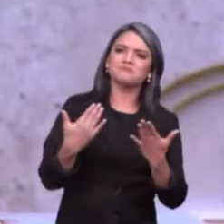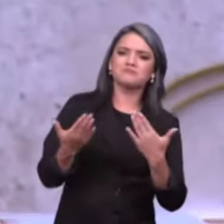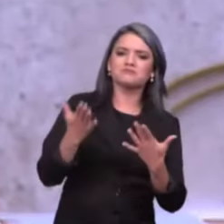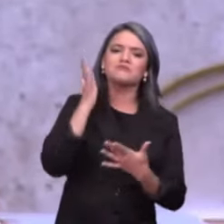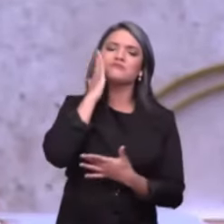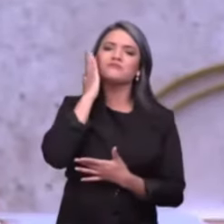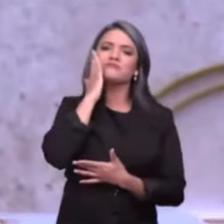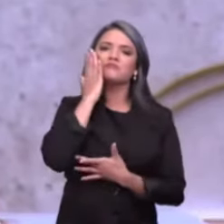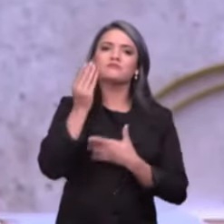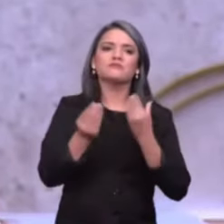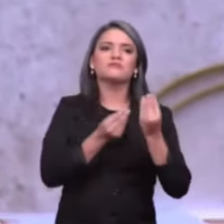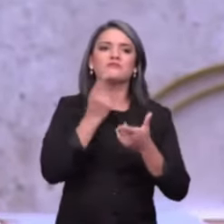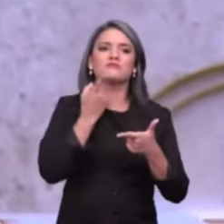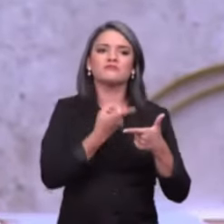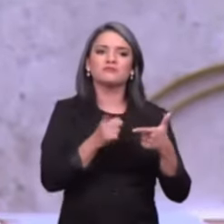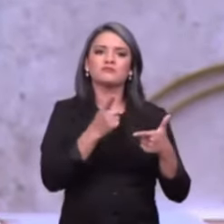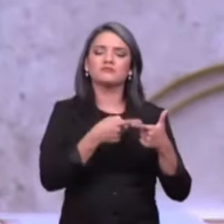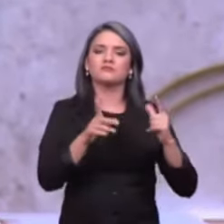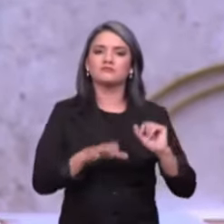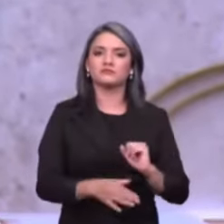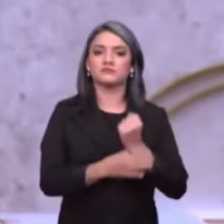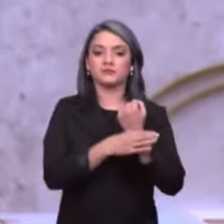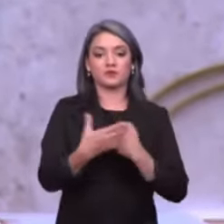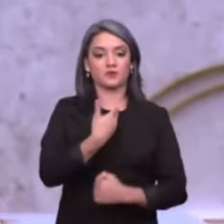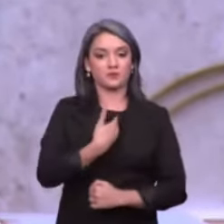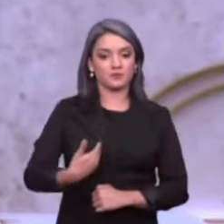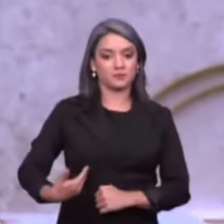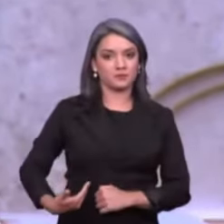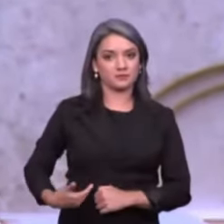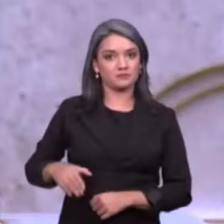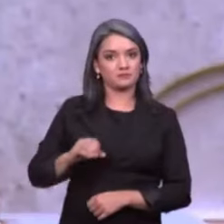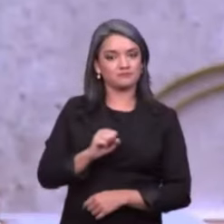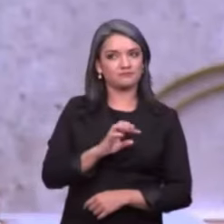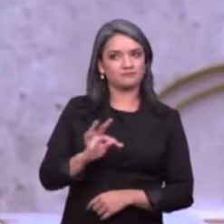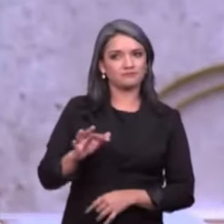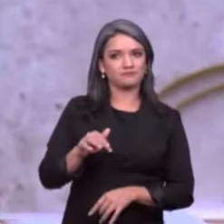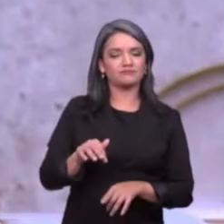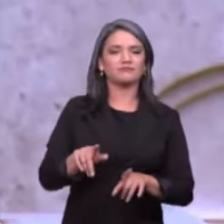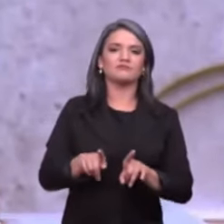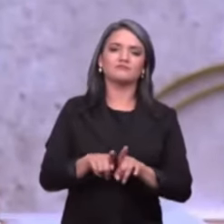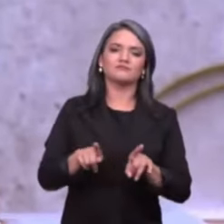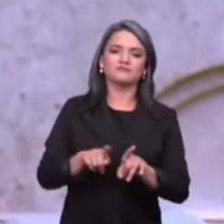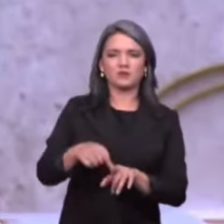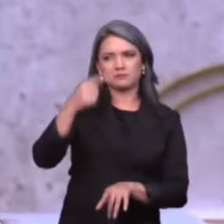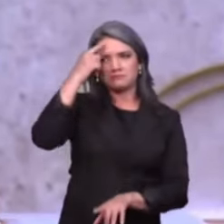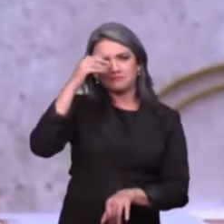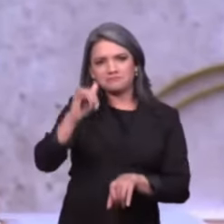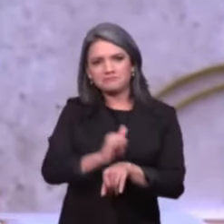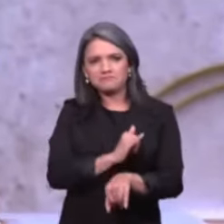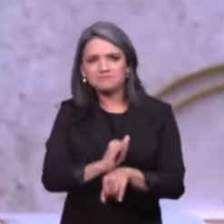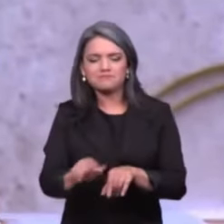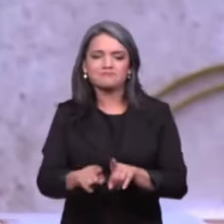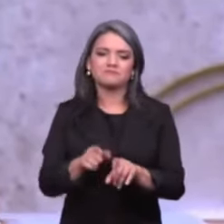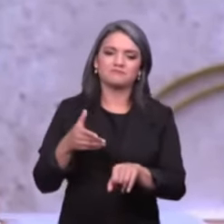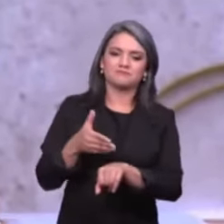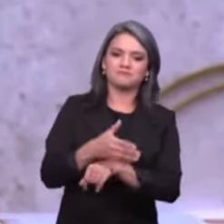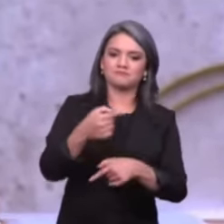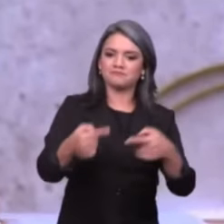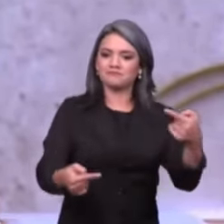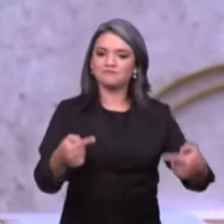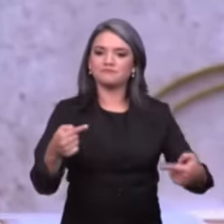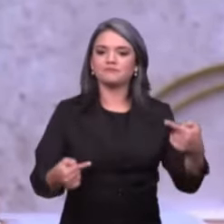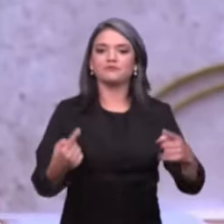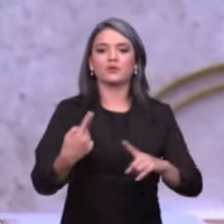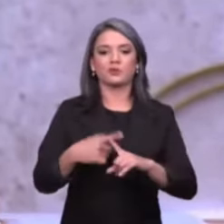grandes problemas da segurança pública, para que nós também possamos pensar soluções e participar desse debate de uma das grandes